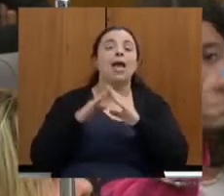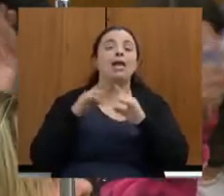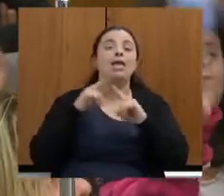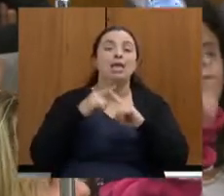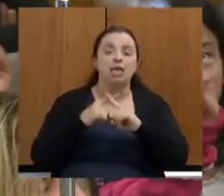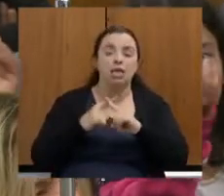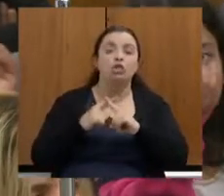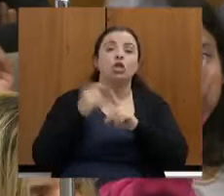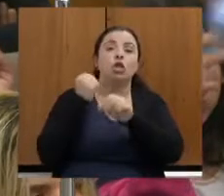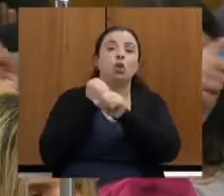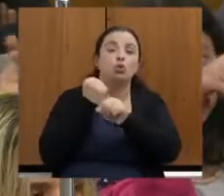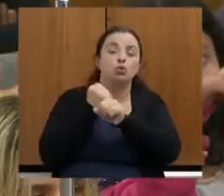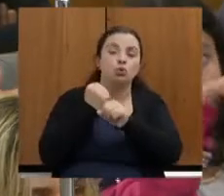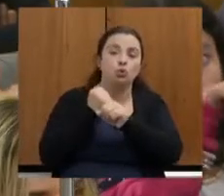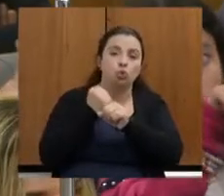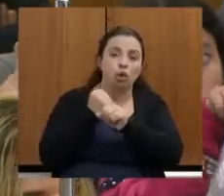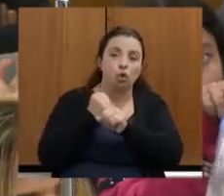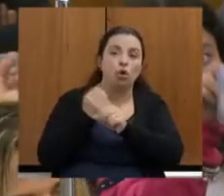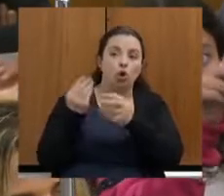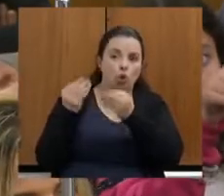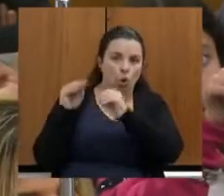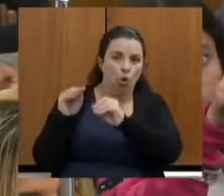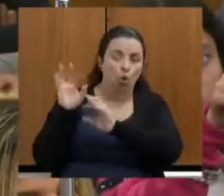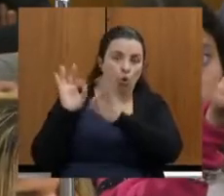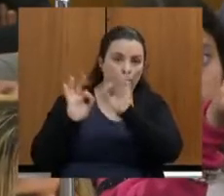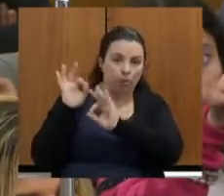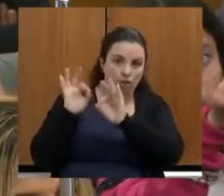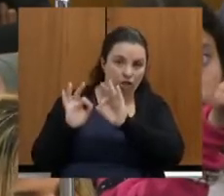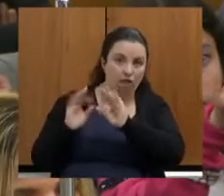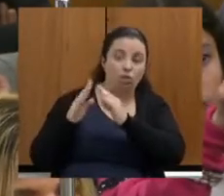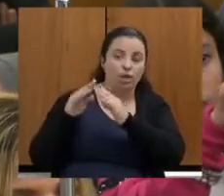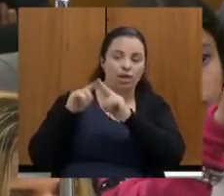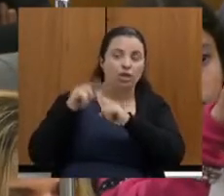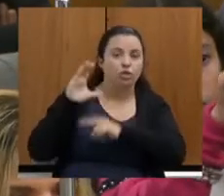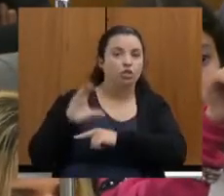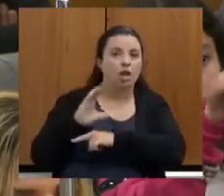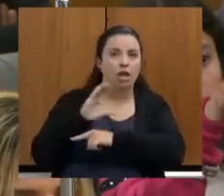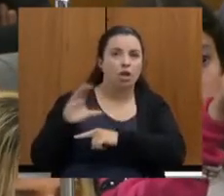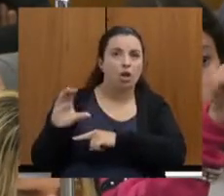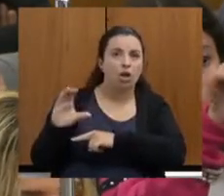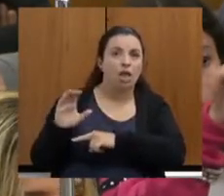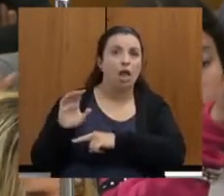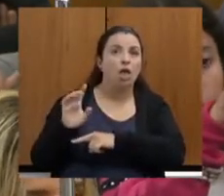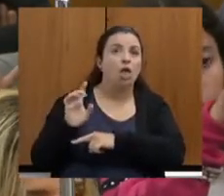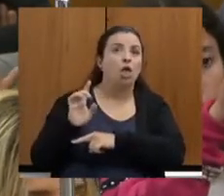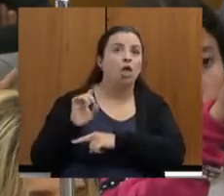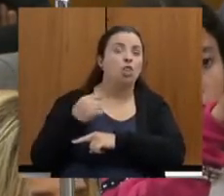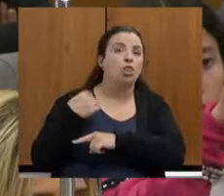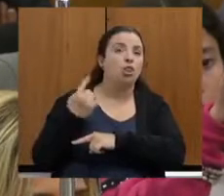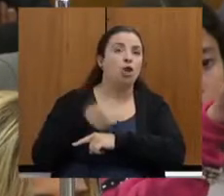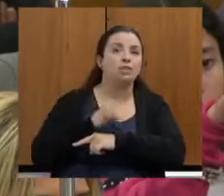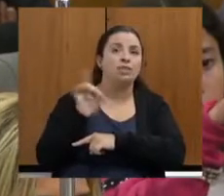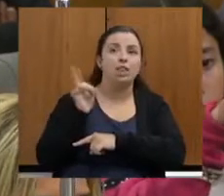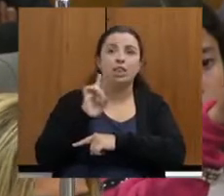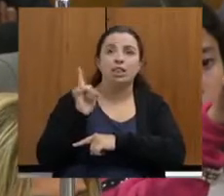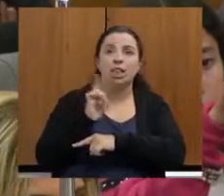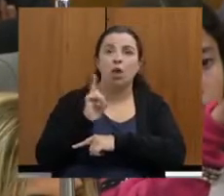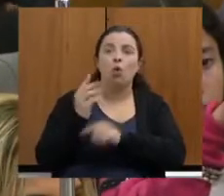real assim também no projeto que foi a Igreja Católica nós não colocamos igreja